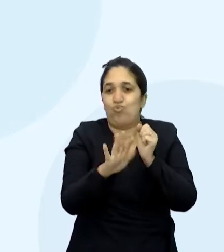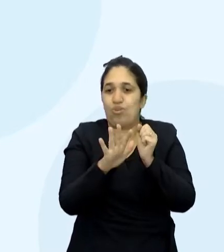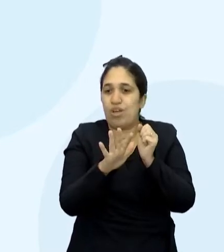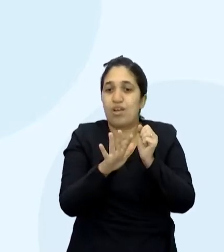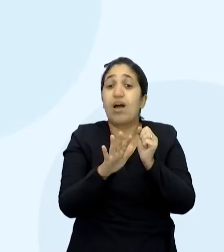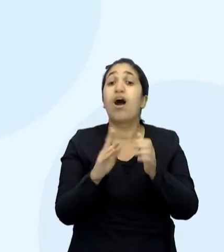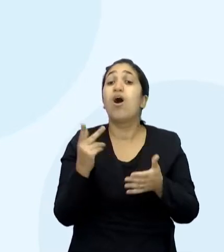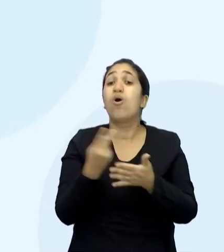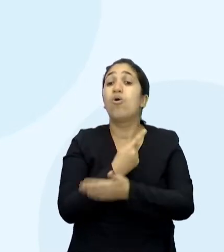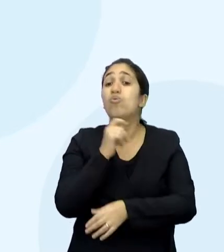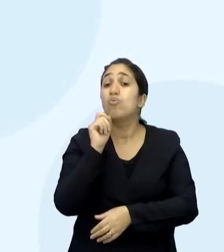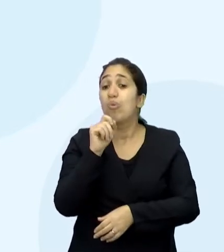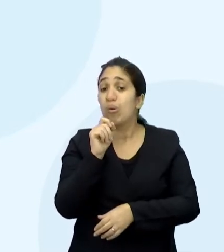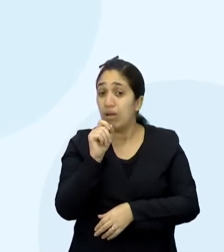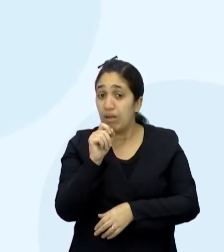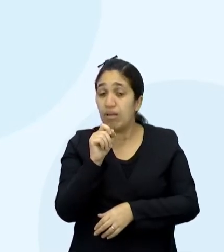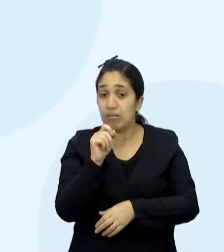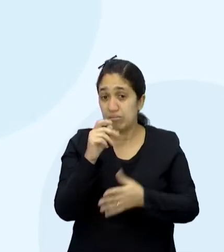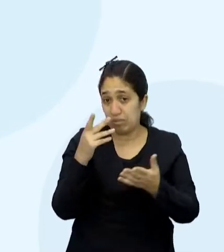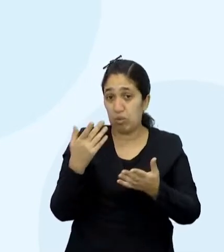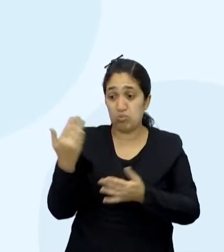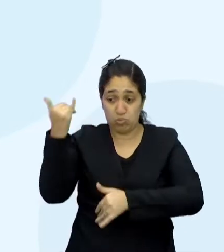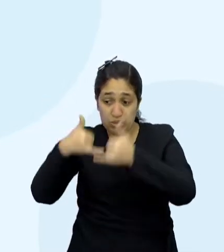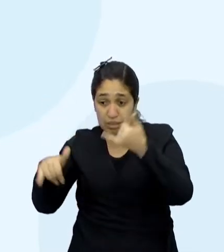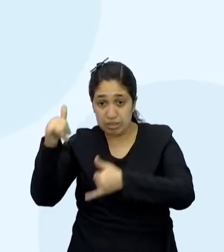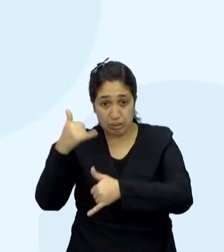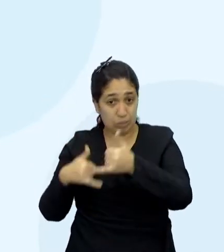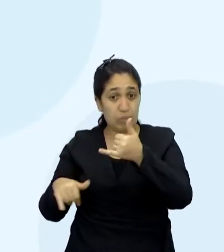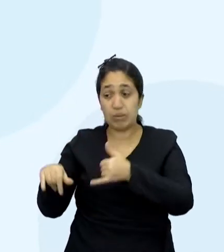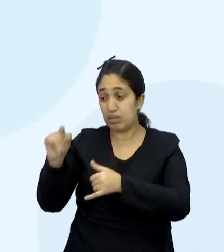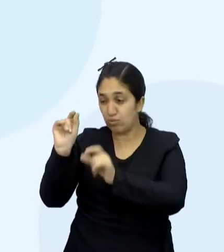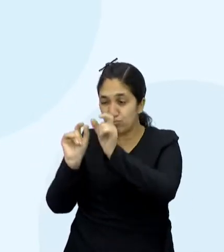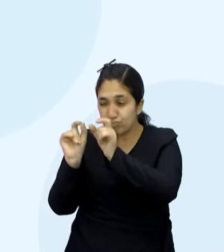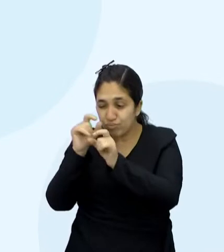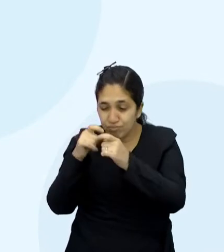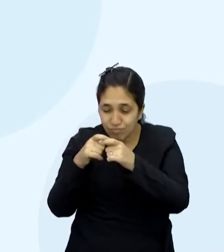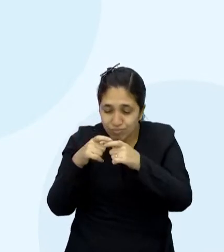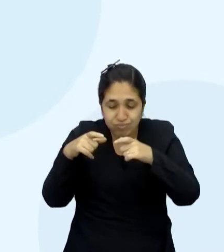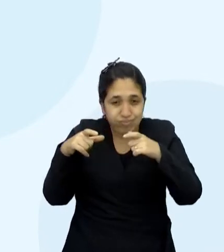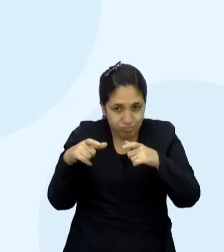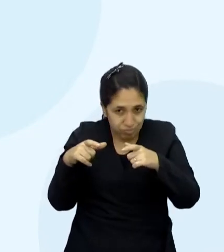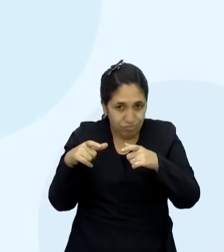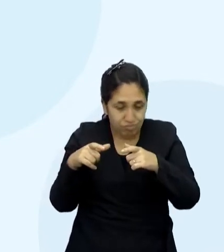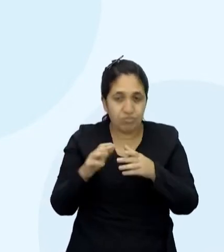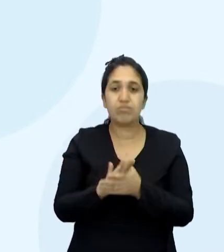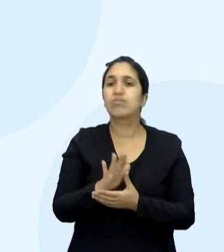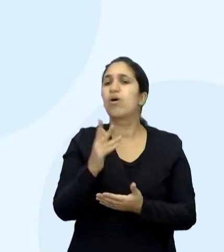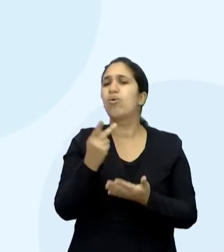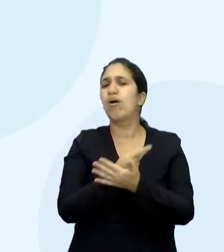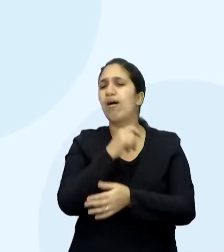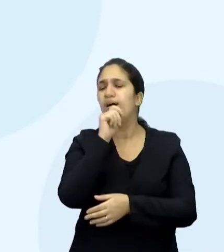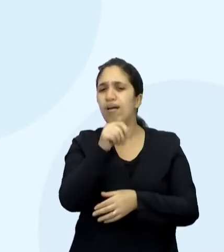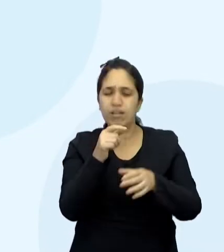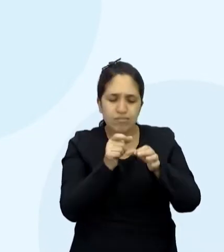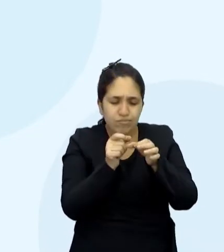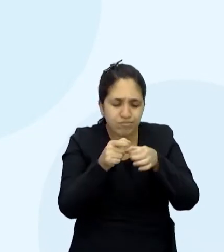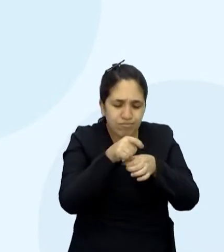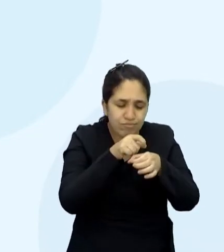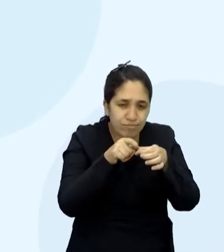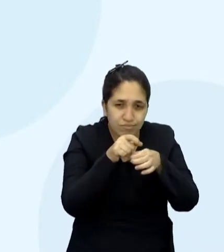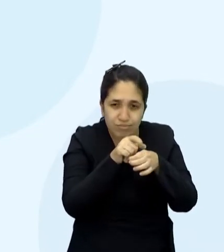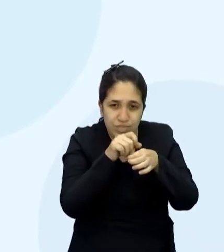Normalmente acontece naturalmente nos elementos químicos que têm um núcleo muito grande. Aí o que faz? Estes prótons começam a